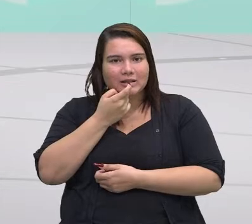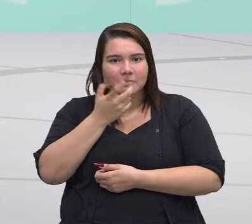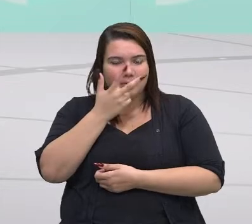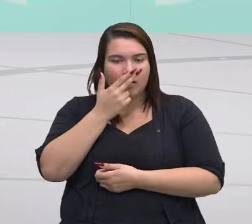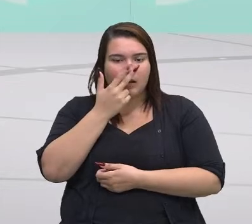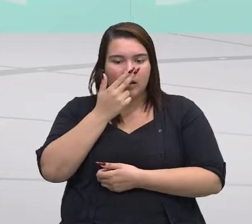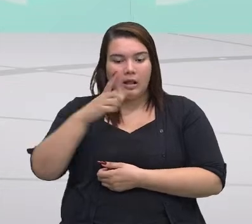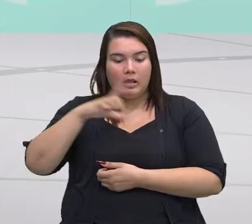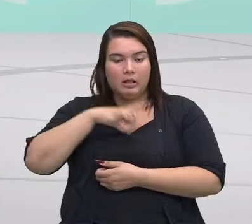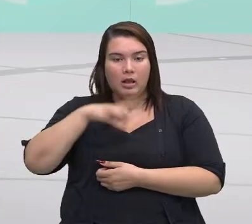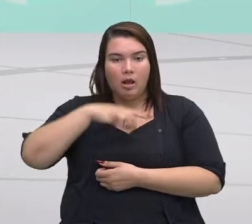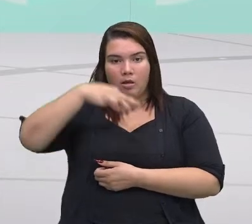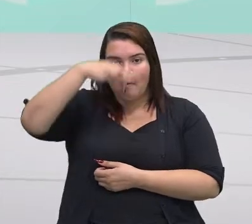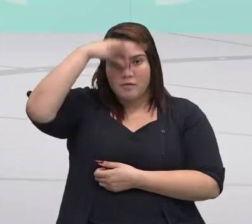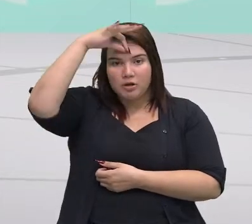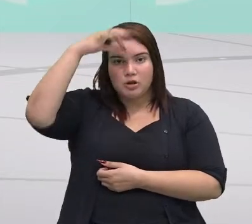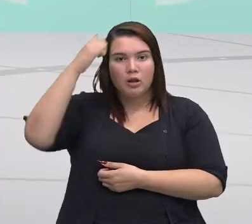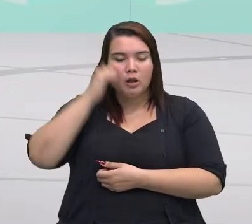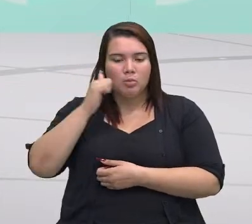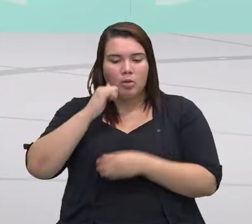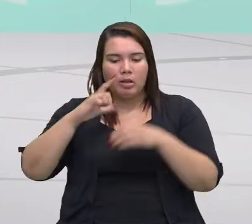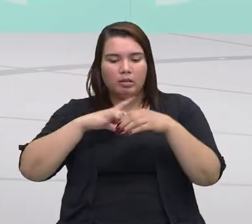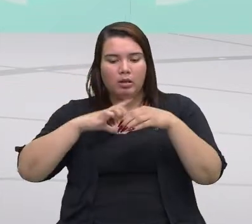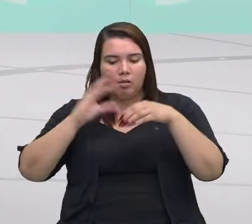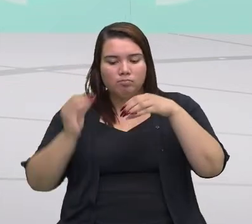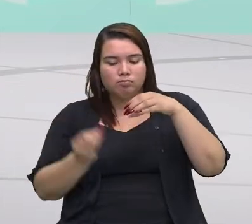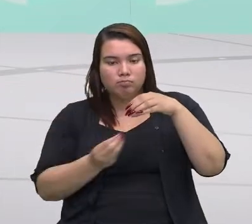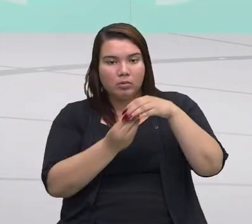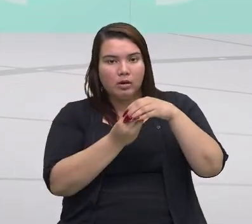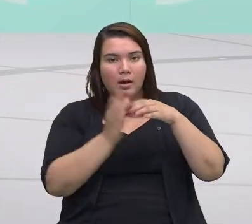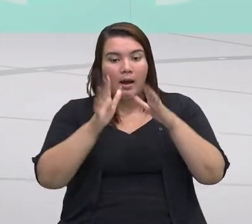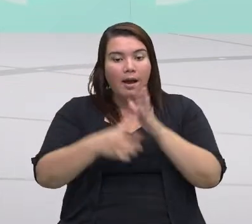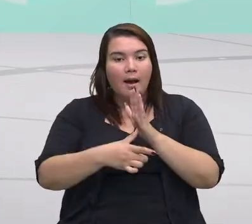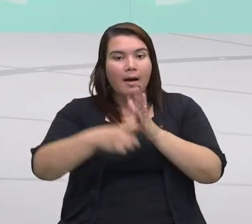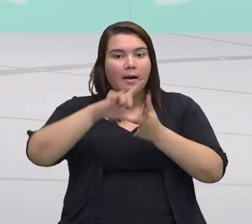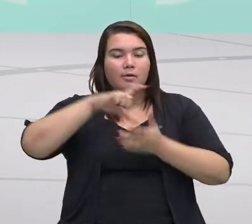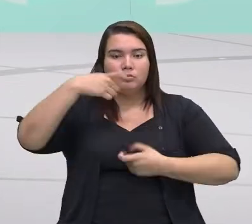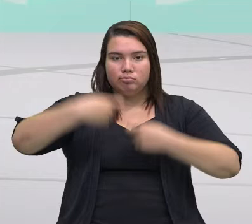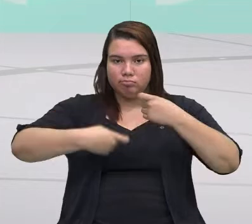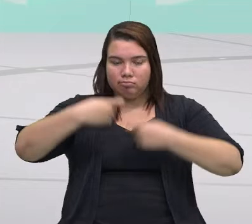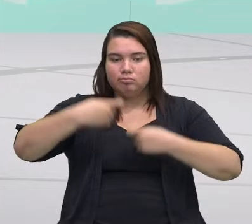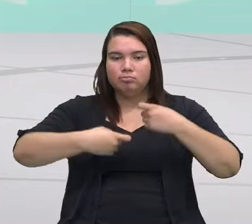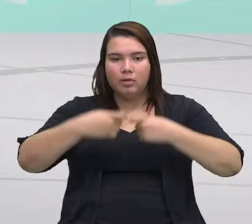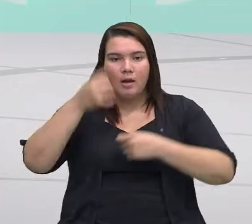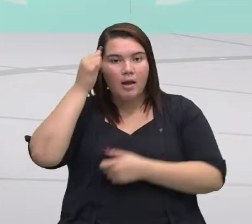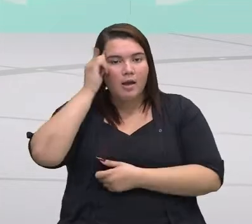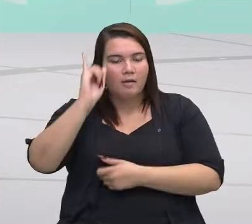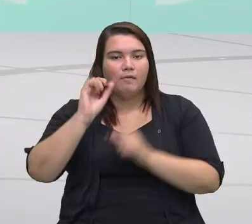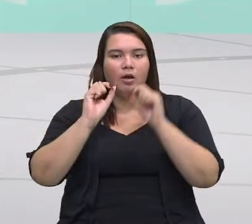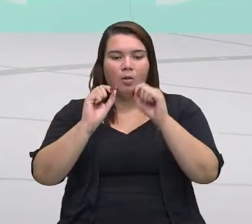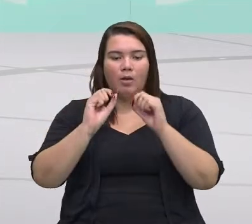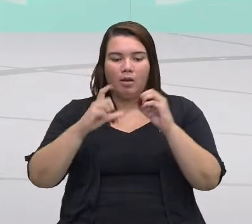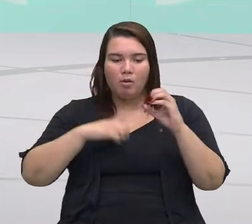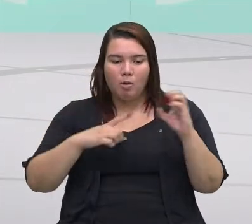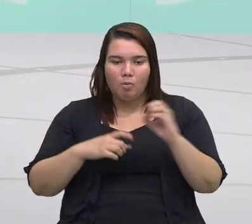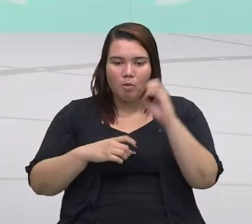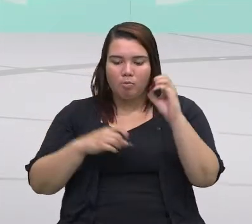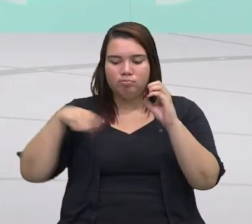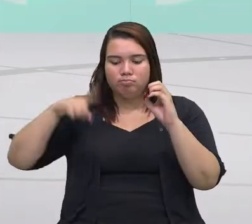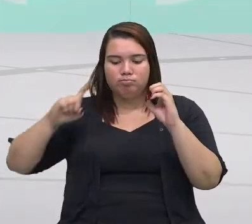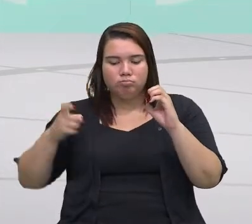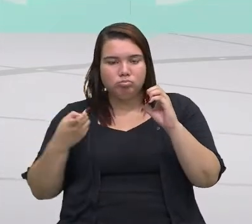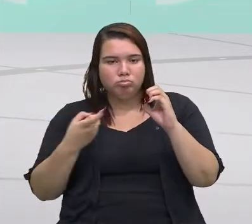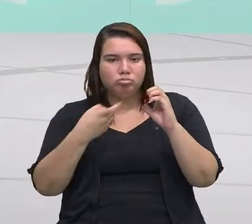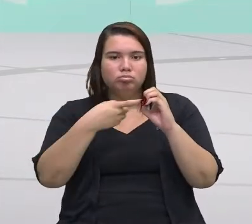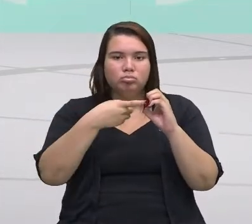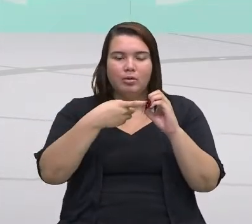é inserido lá no canal vaginal horas antes do ato sexual, e ele vai impedir com que o espermatozoide tenha acesso ao